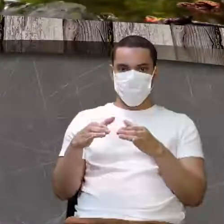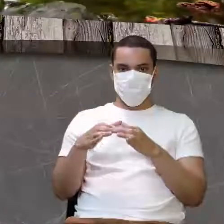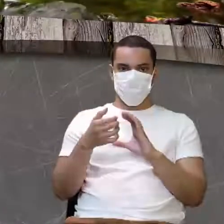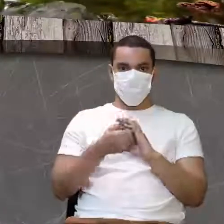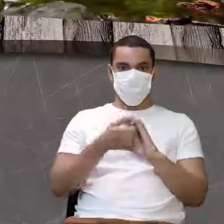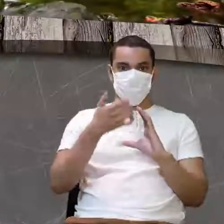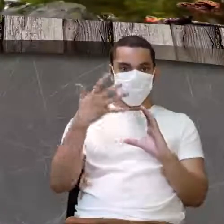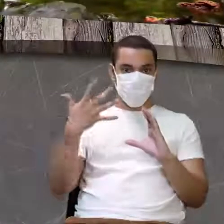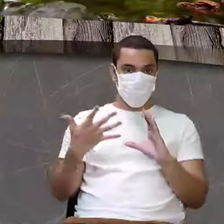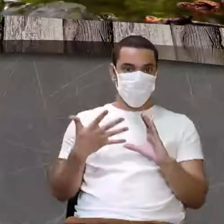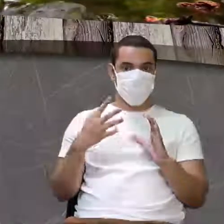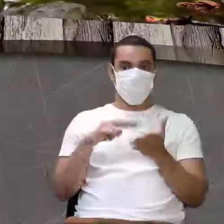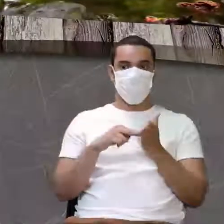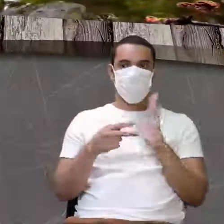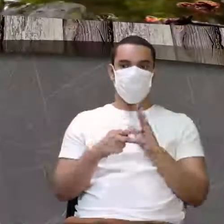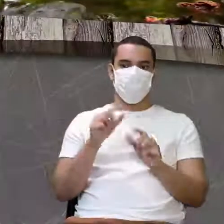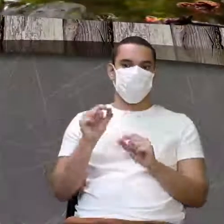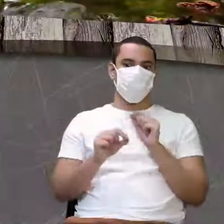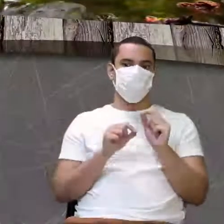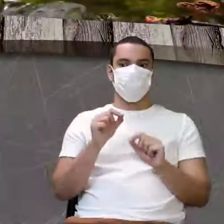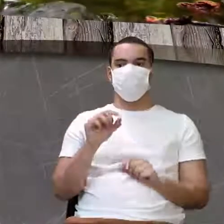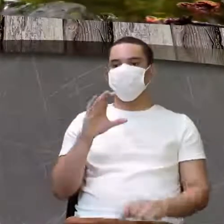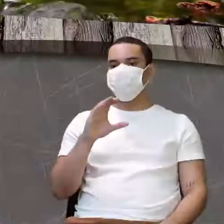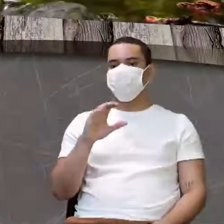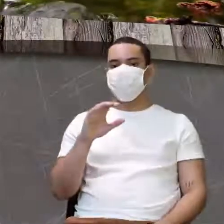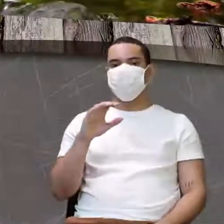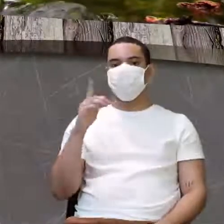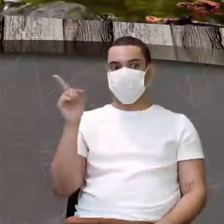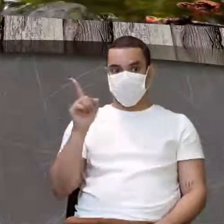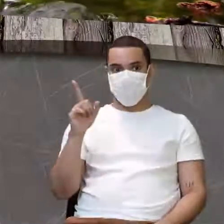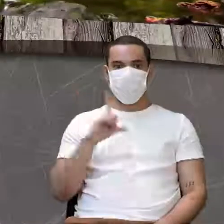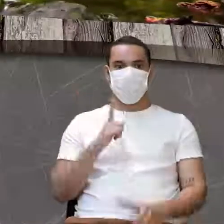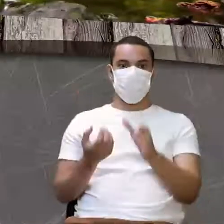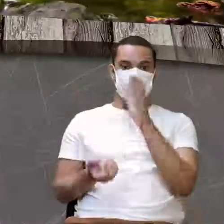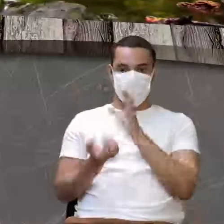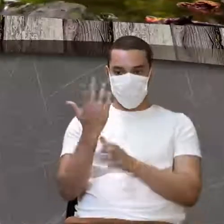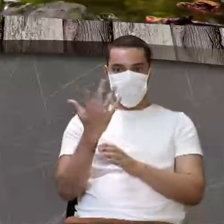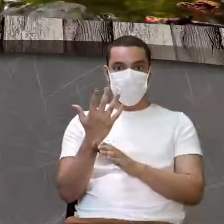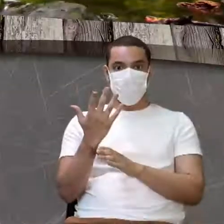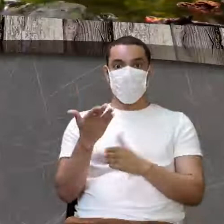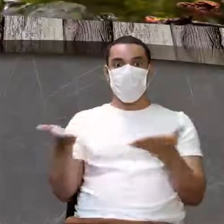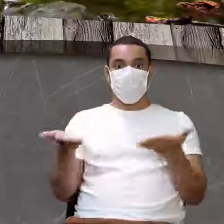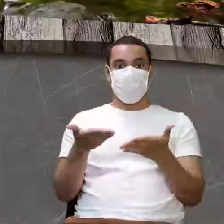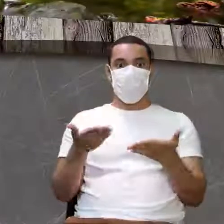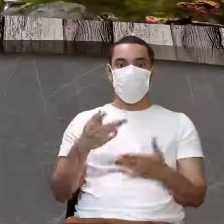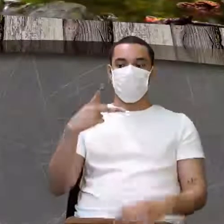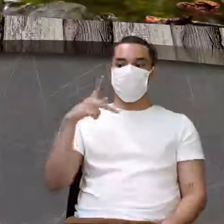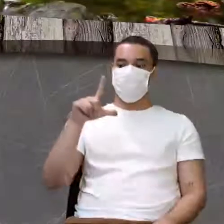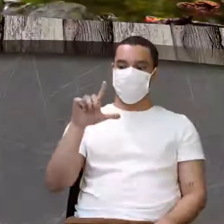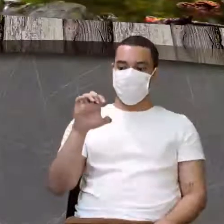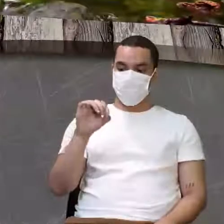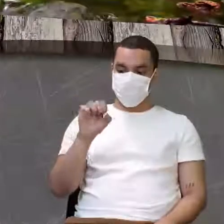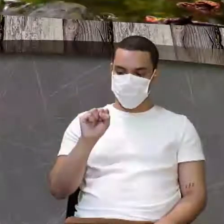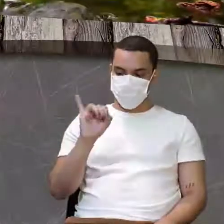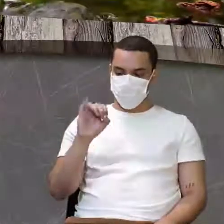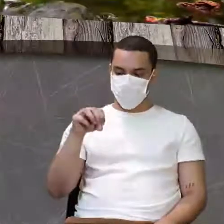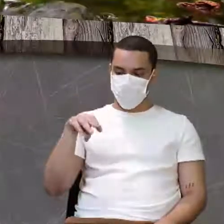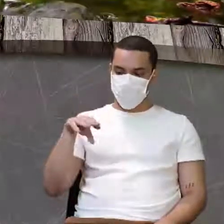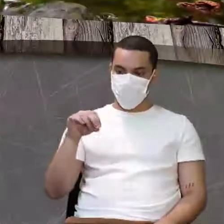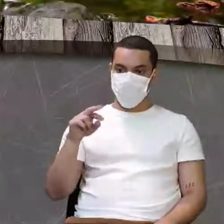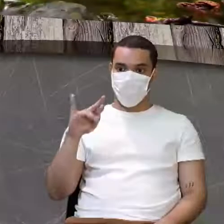característica apomórfica, você tem as sinapomorfias. Agora a gente falou da plesiomorfia, característica